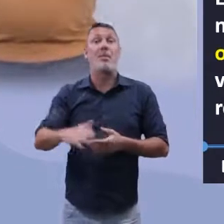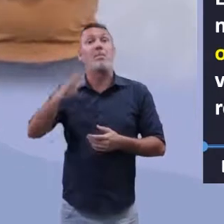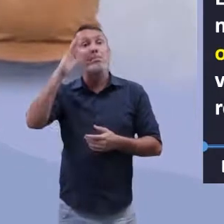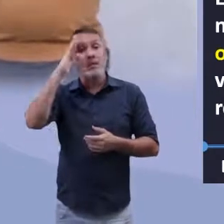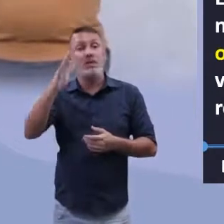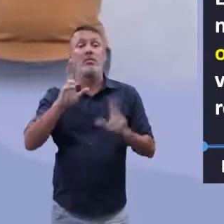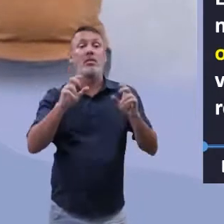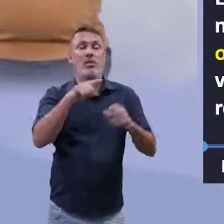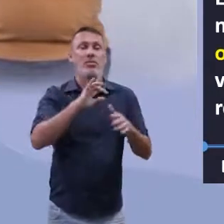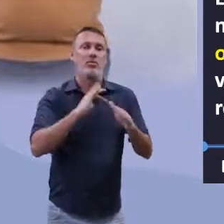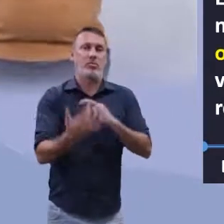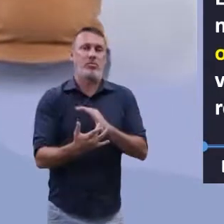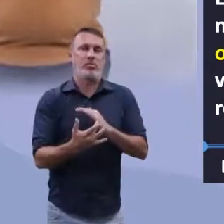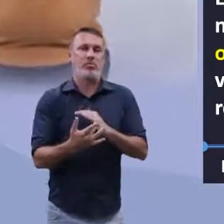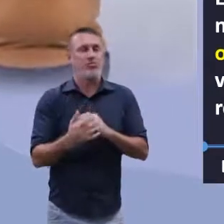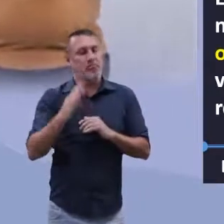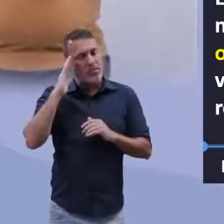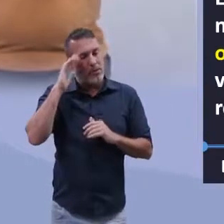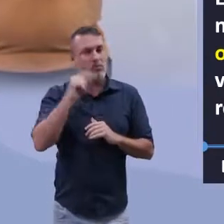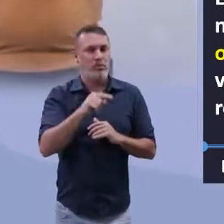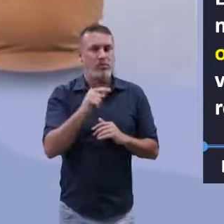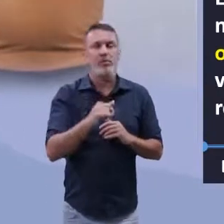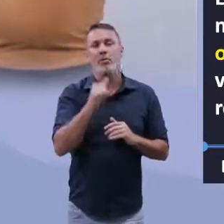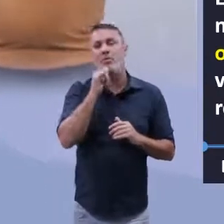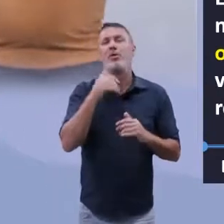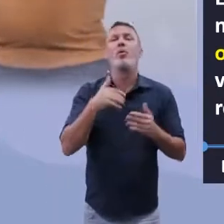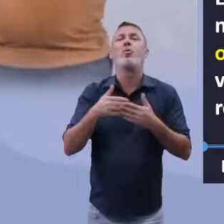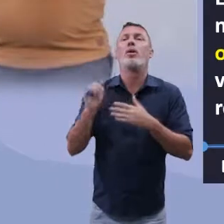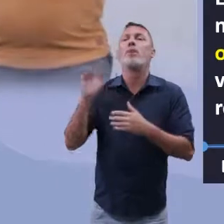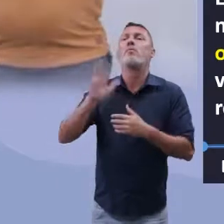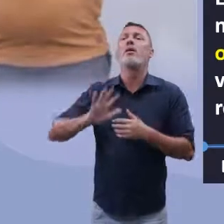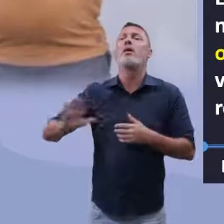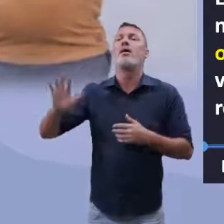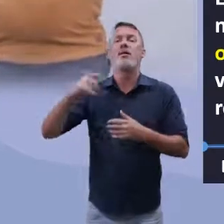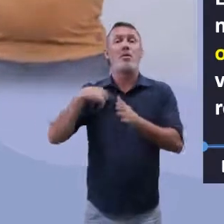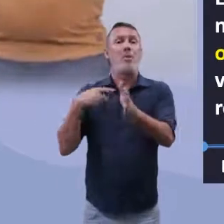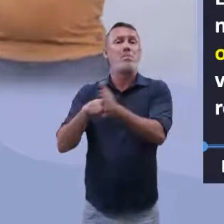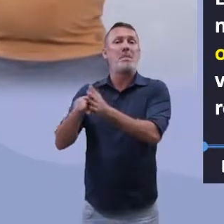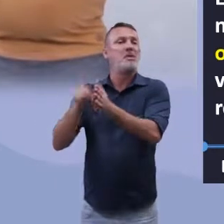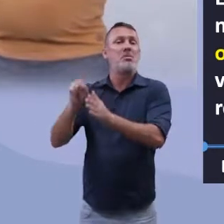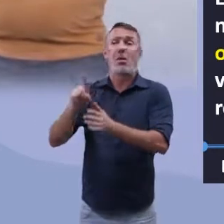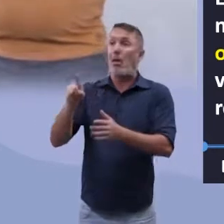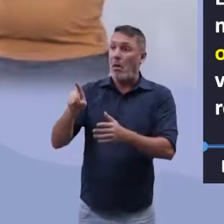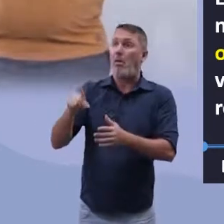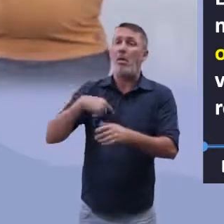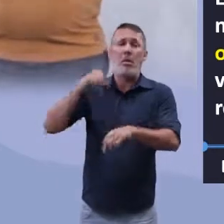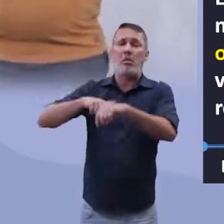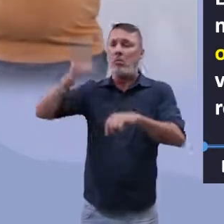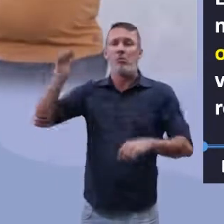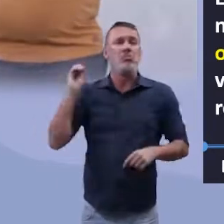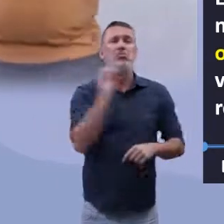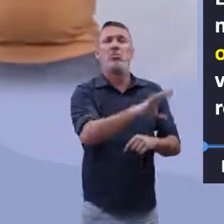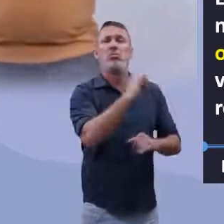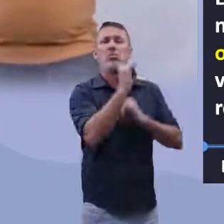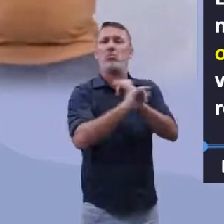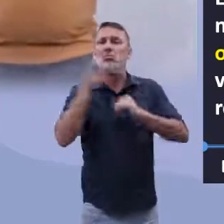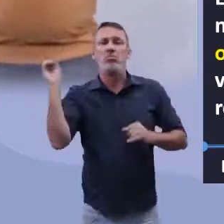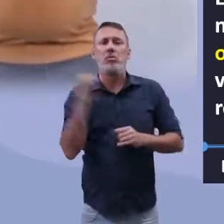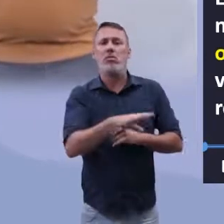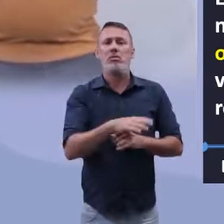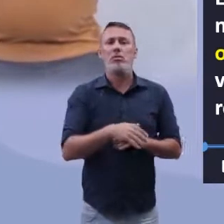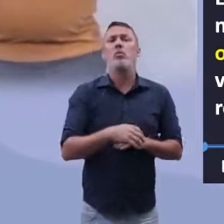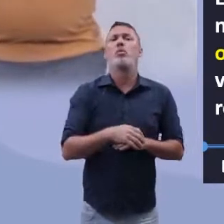principalmente sobre a rede social. Peguei uma imagem, não pesquisei a fonte e vou